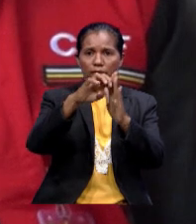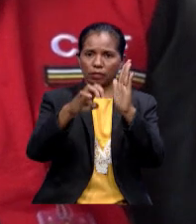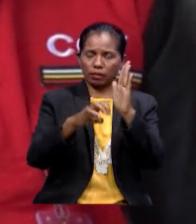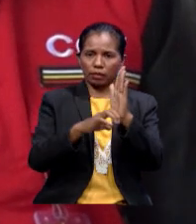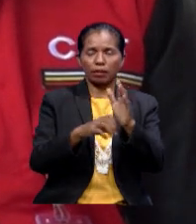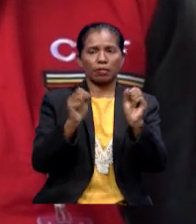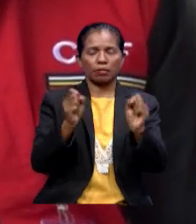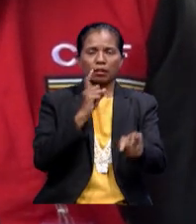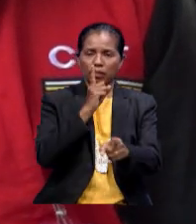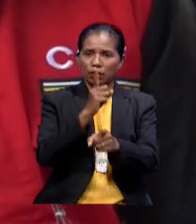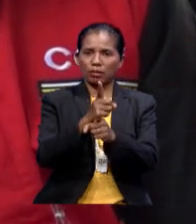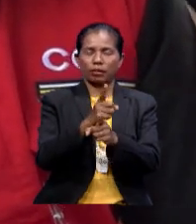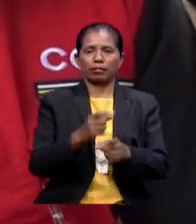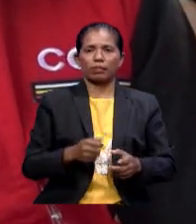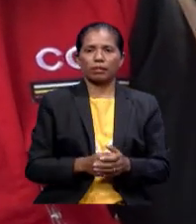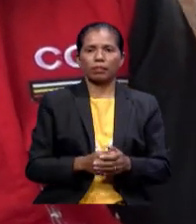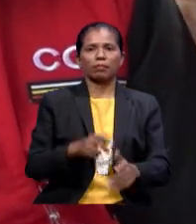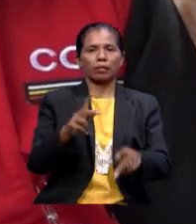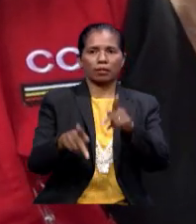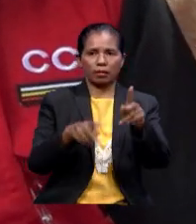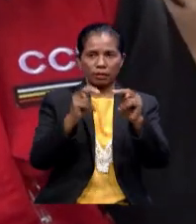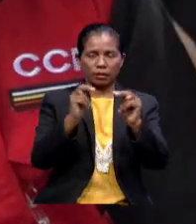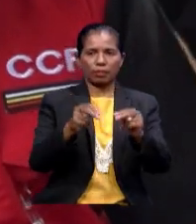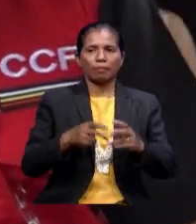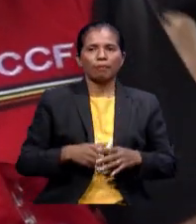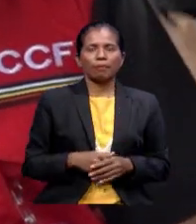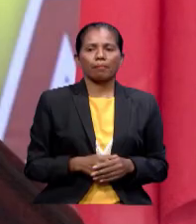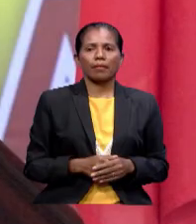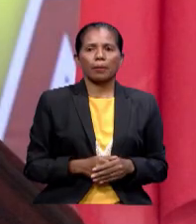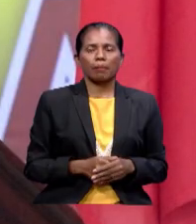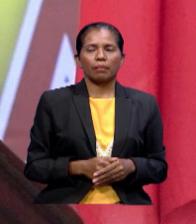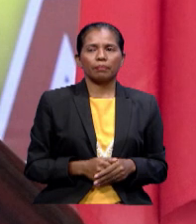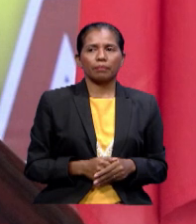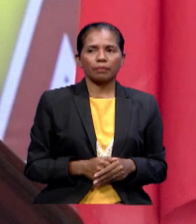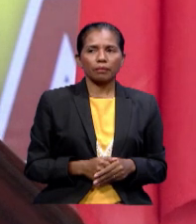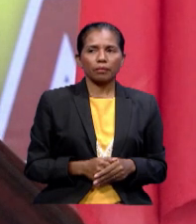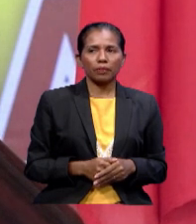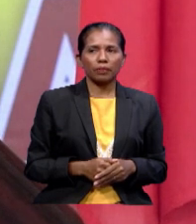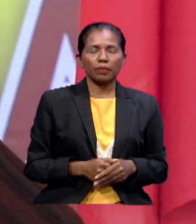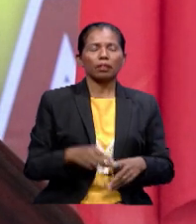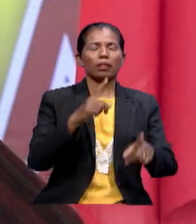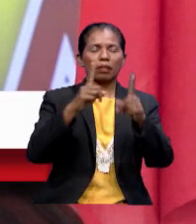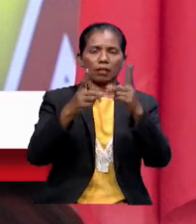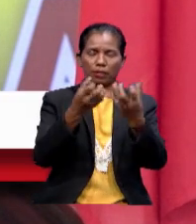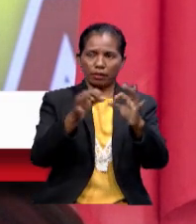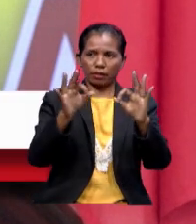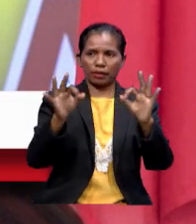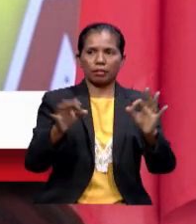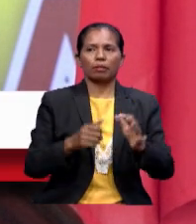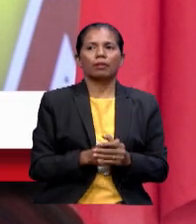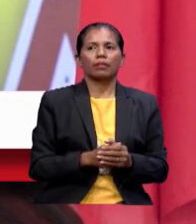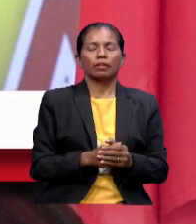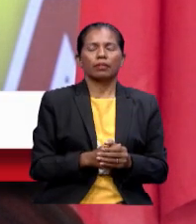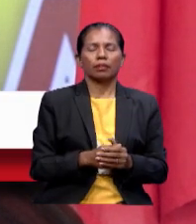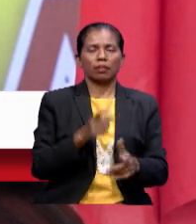vale dentro do regimento do Parlamento Nacional. A melhor colheu, informalmente colheu, ou seja, dia 6 de